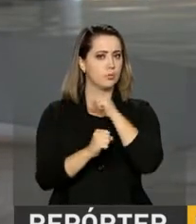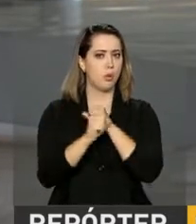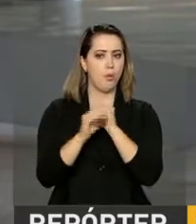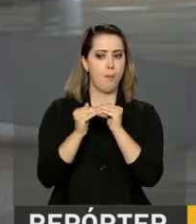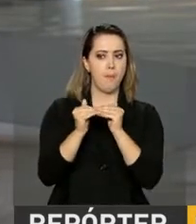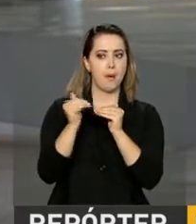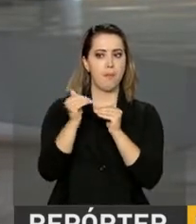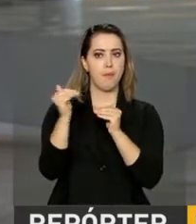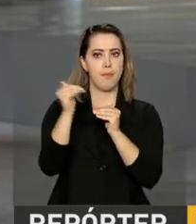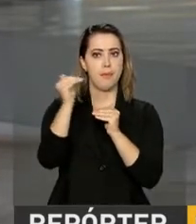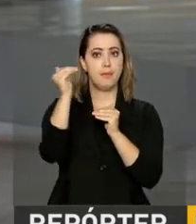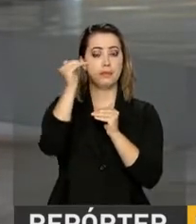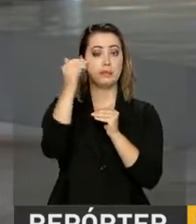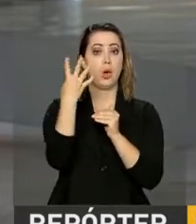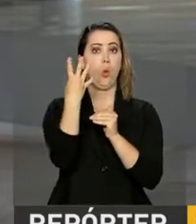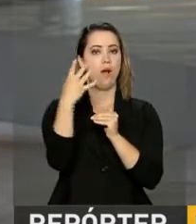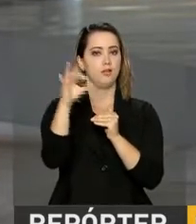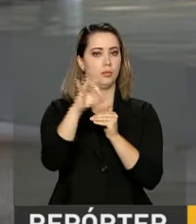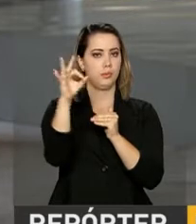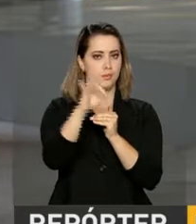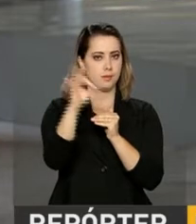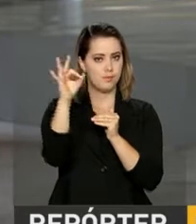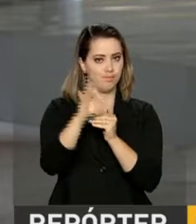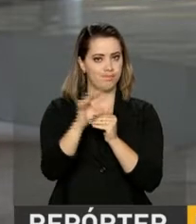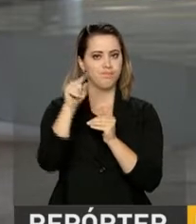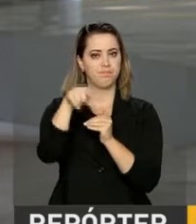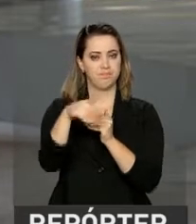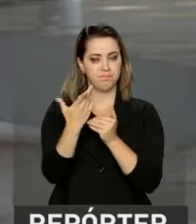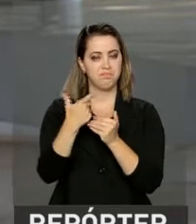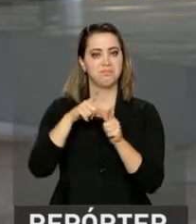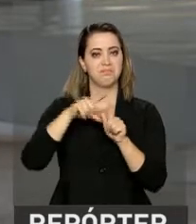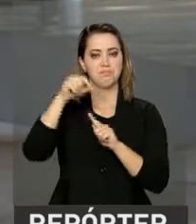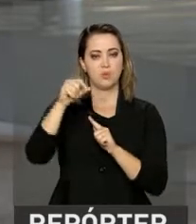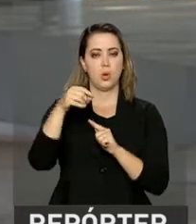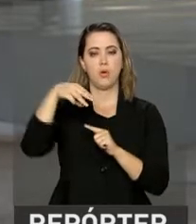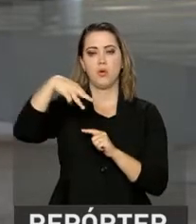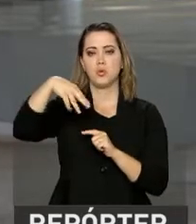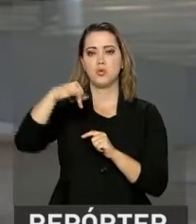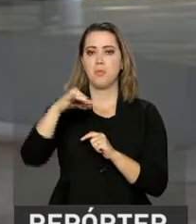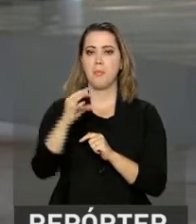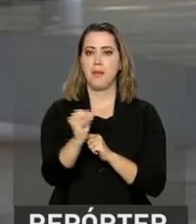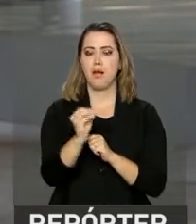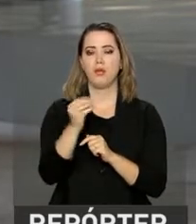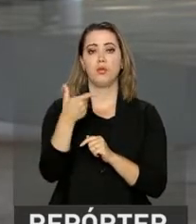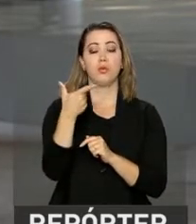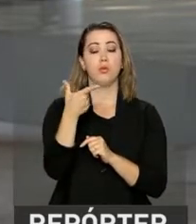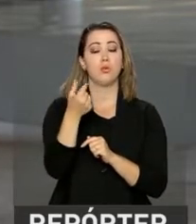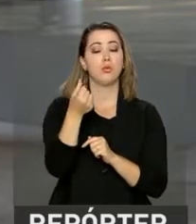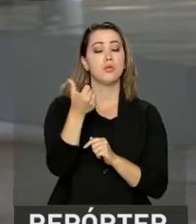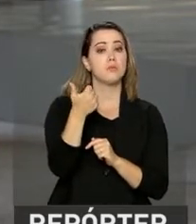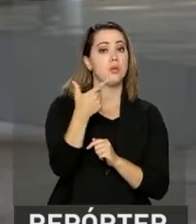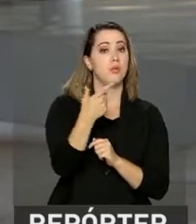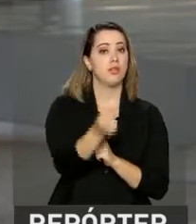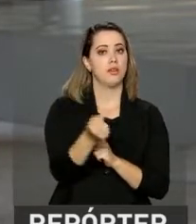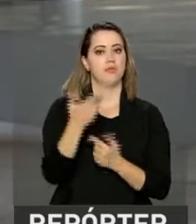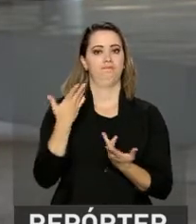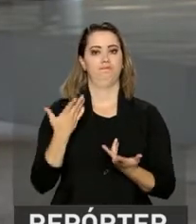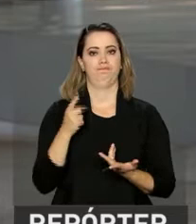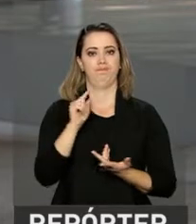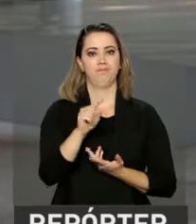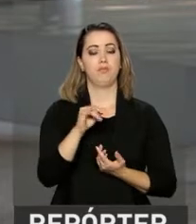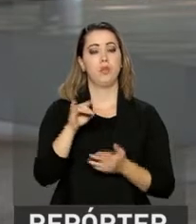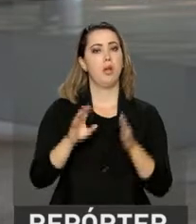ainda maior de 4% o maior crescimento para meses de maio desde 2010 segundo o